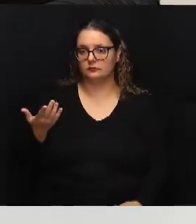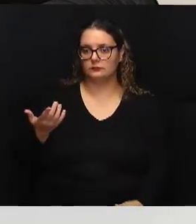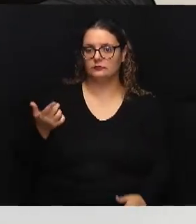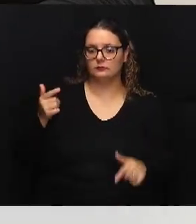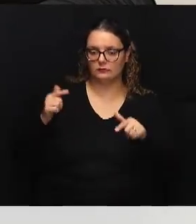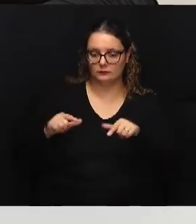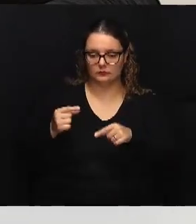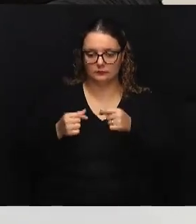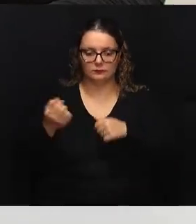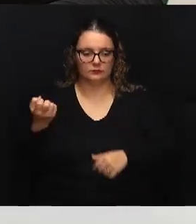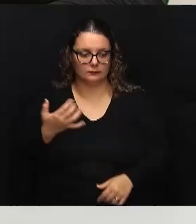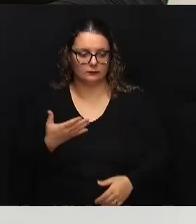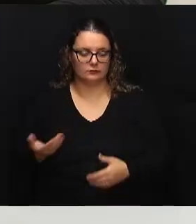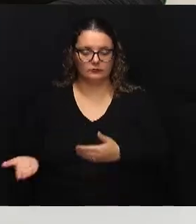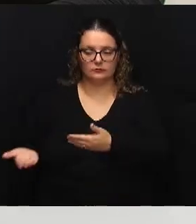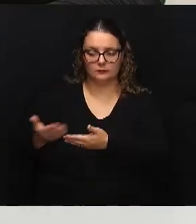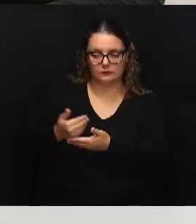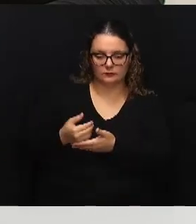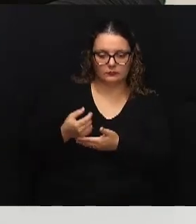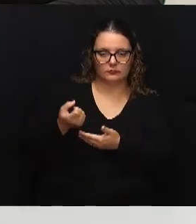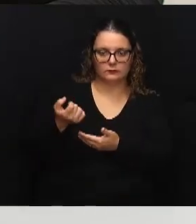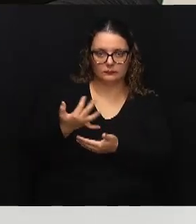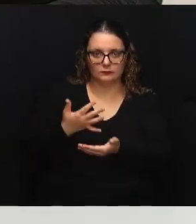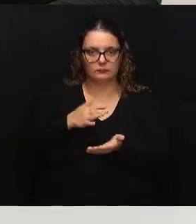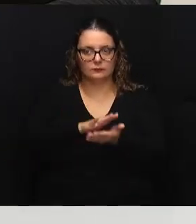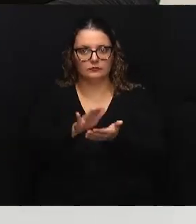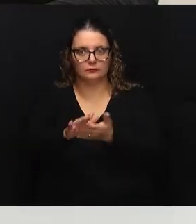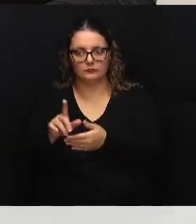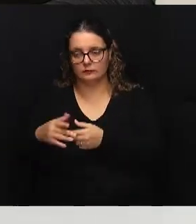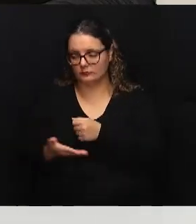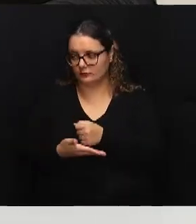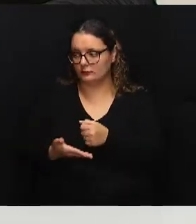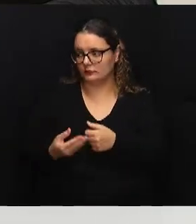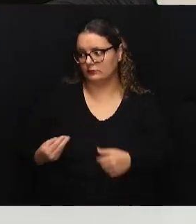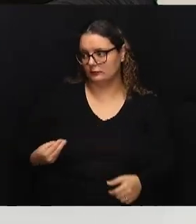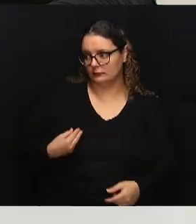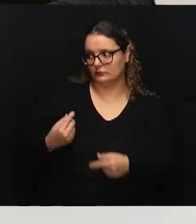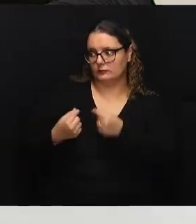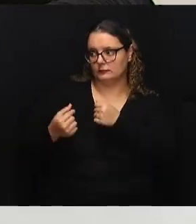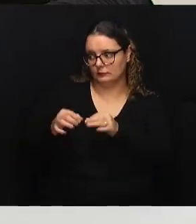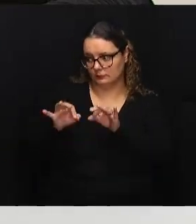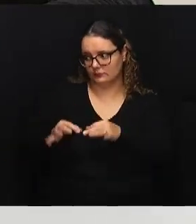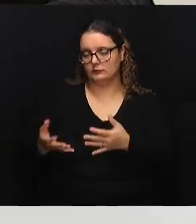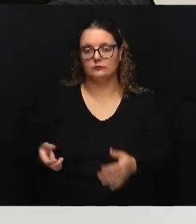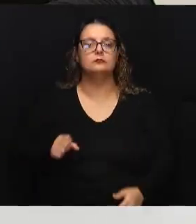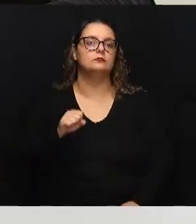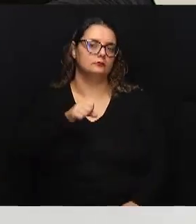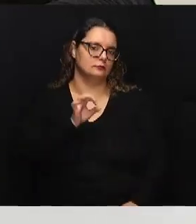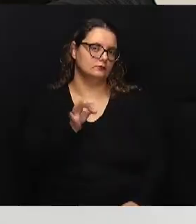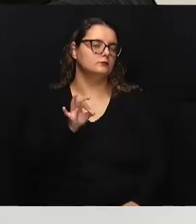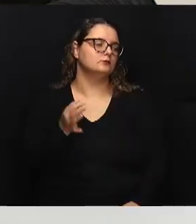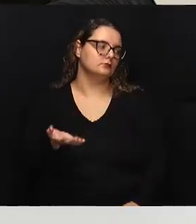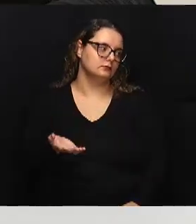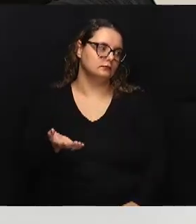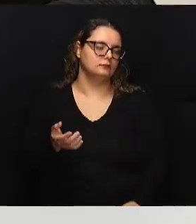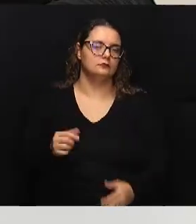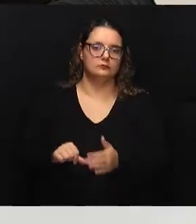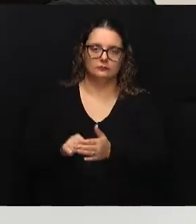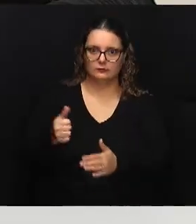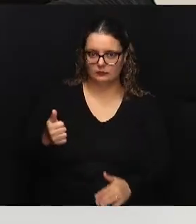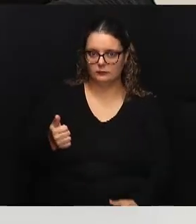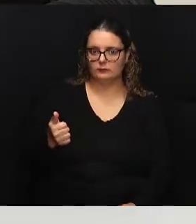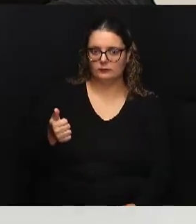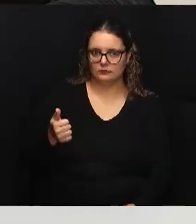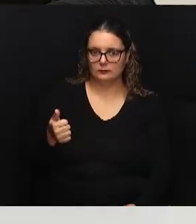dinheiro, né, quanto entra, quanto sai, é o básico para manter a vida financeira em ordem, né? Ah, com certeza. Então essa